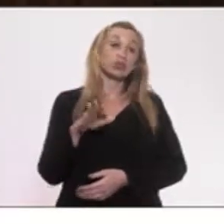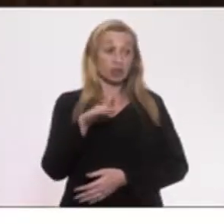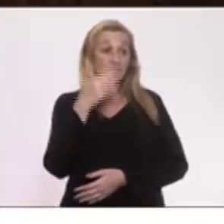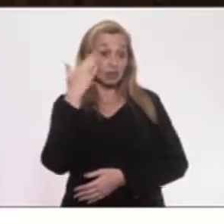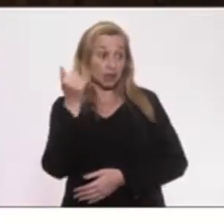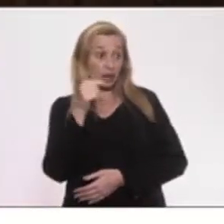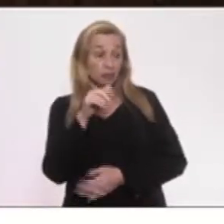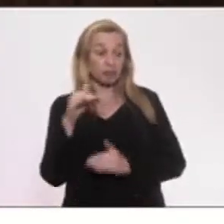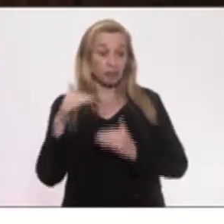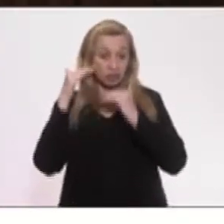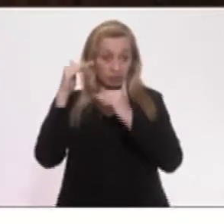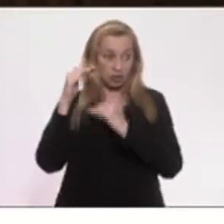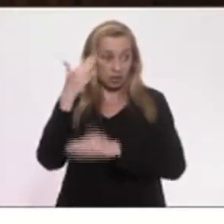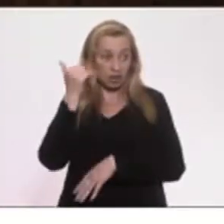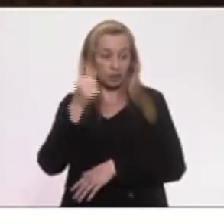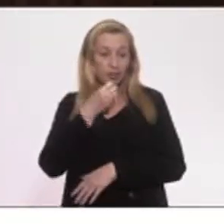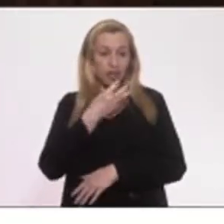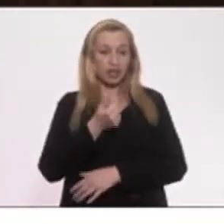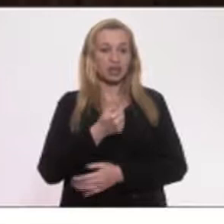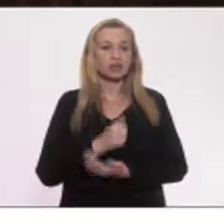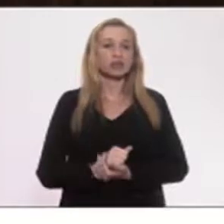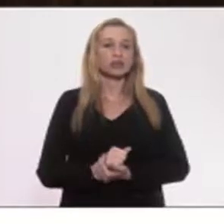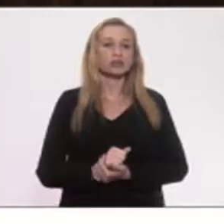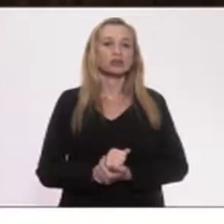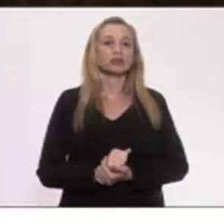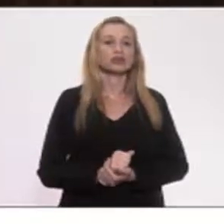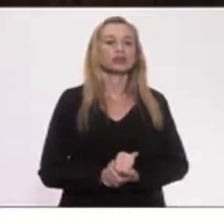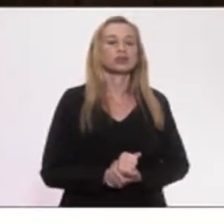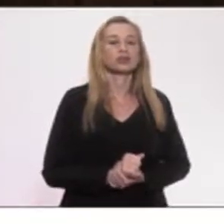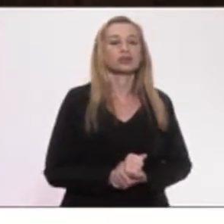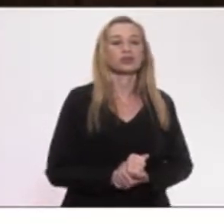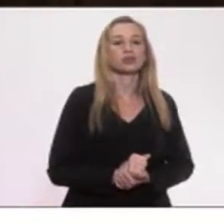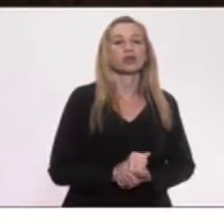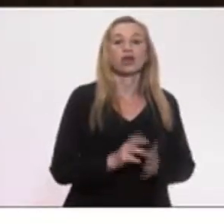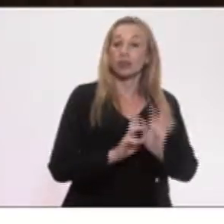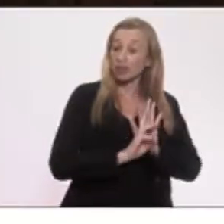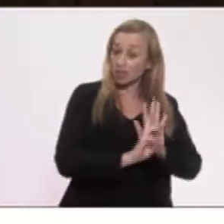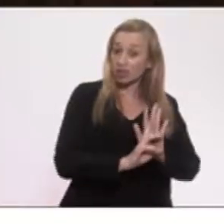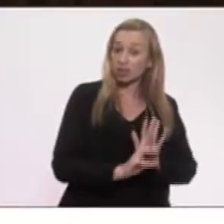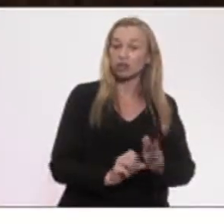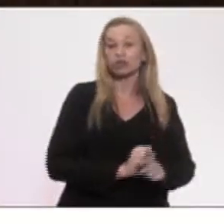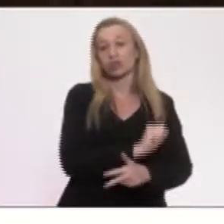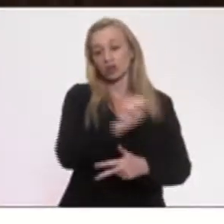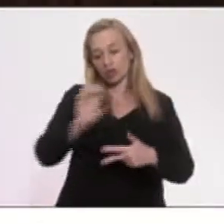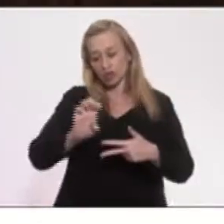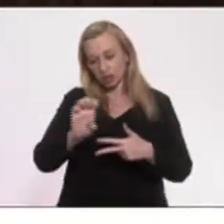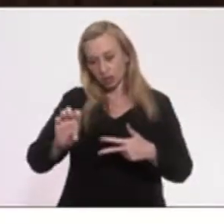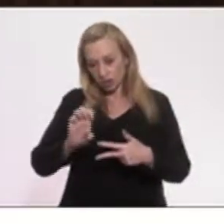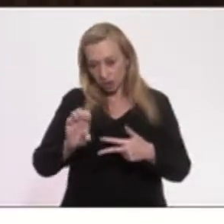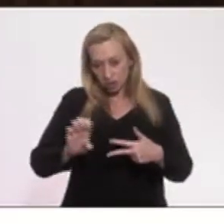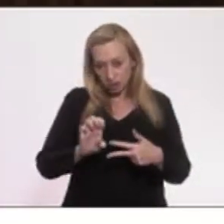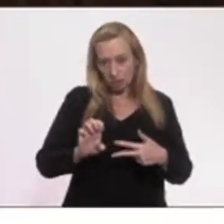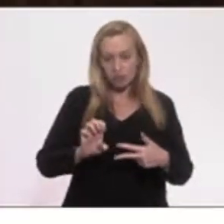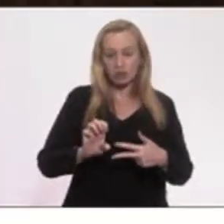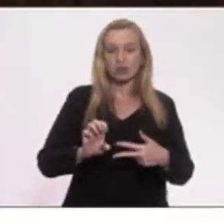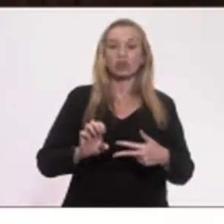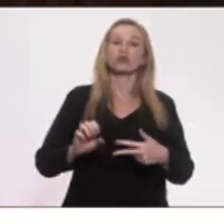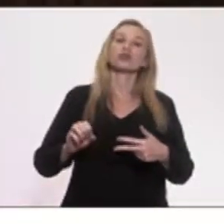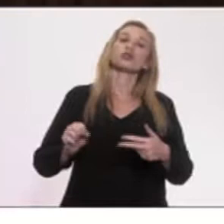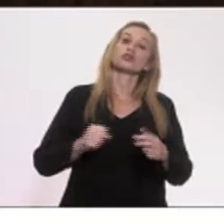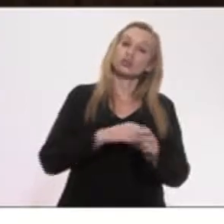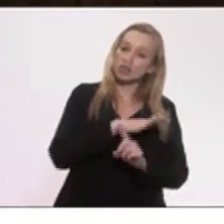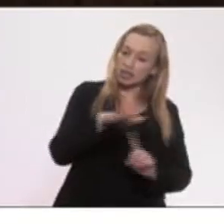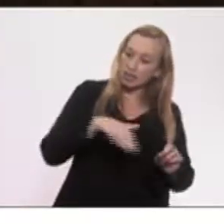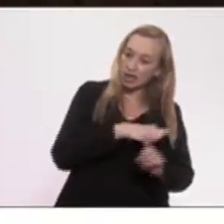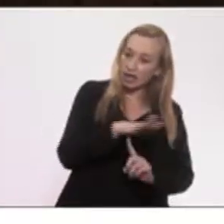bem, têm composição, em geral, bipartite, representação do Poder Executivo, representação da sociedade